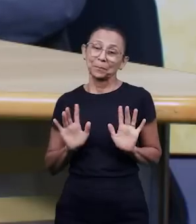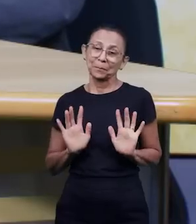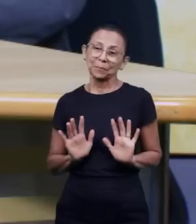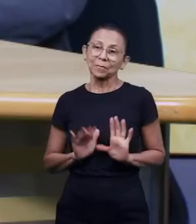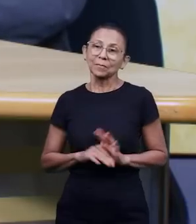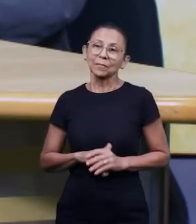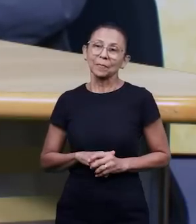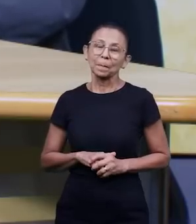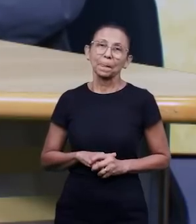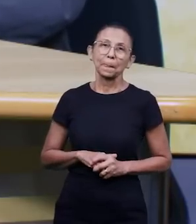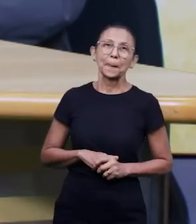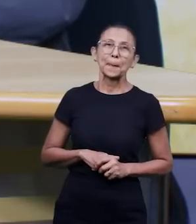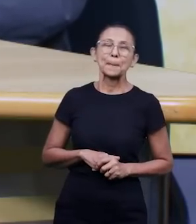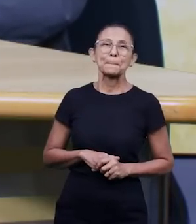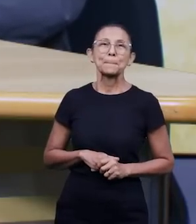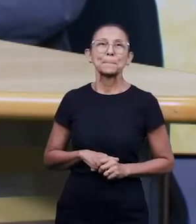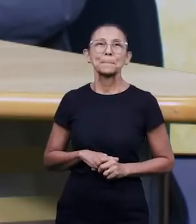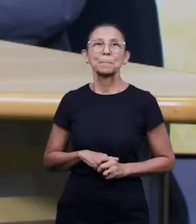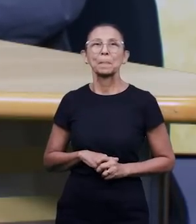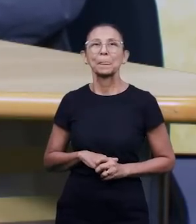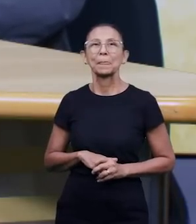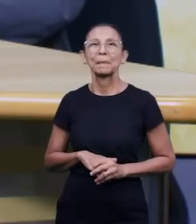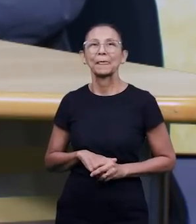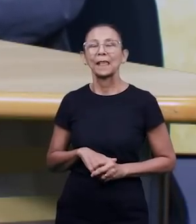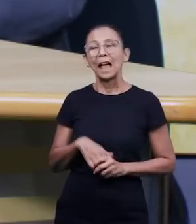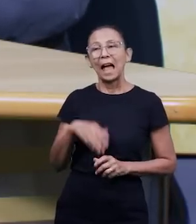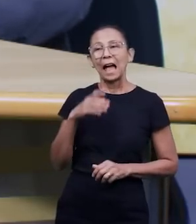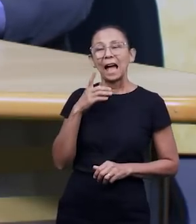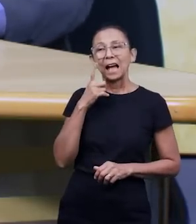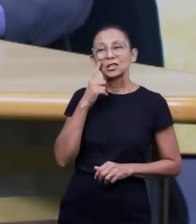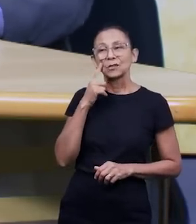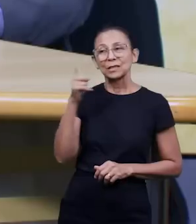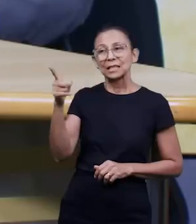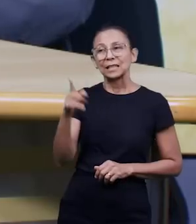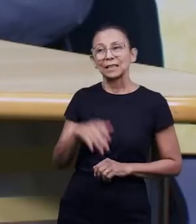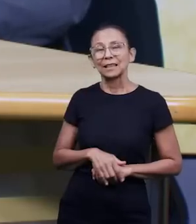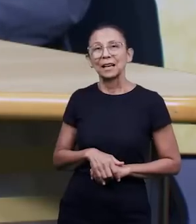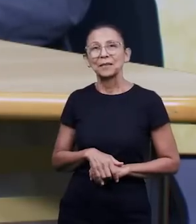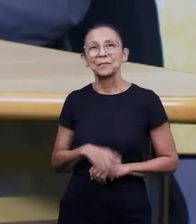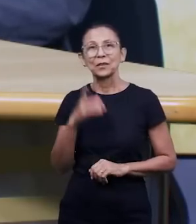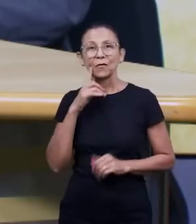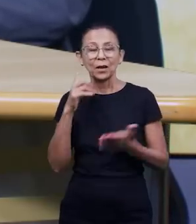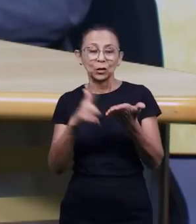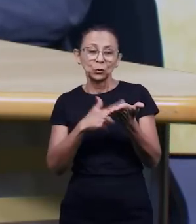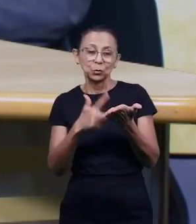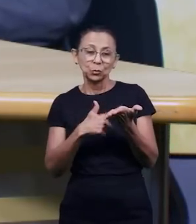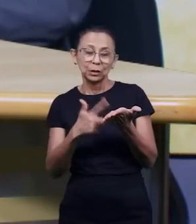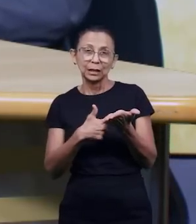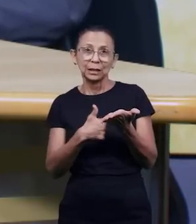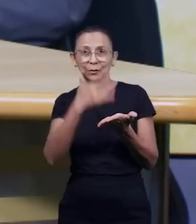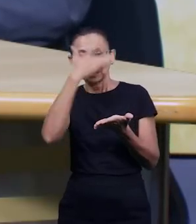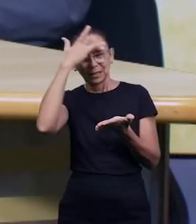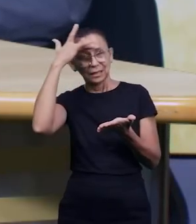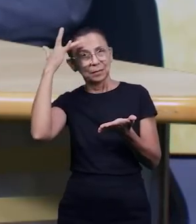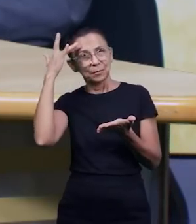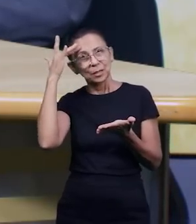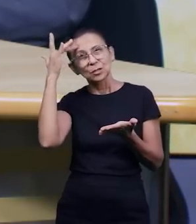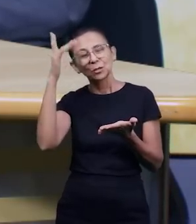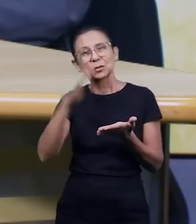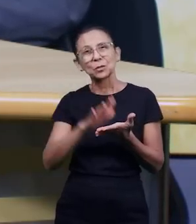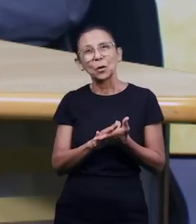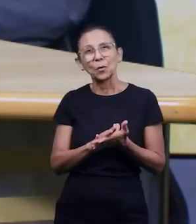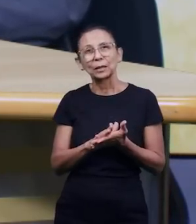Um dos... eu costumava dizer brincando, né? A gente tem muito cuidado para tocar com esse assunto. O Gedotipo fica ruim da vida se falar sobre esse assunto.